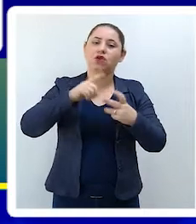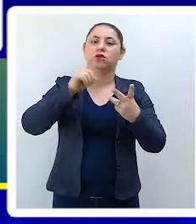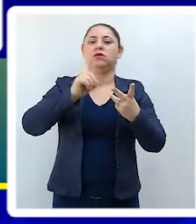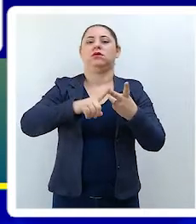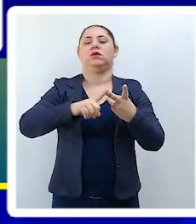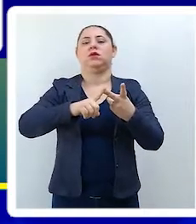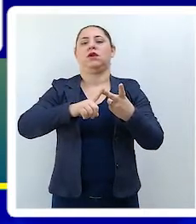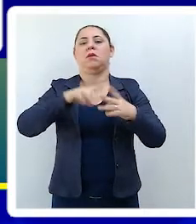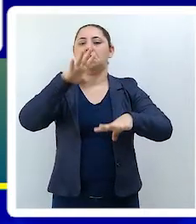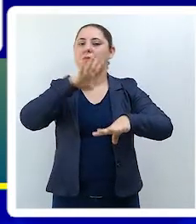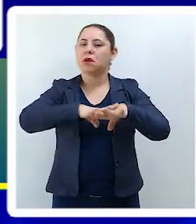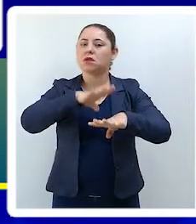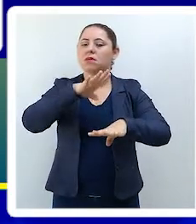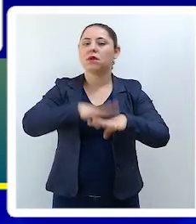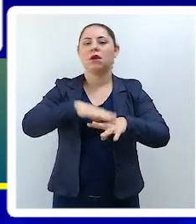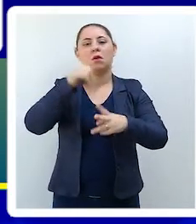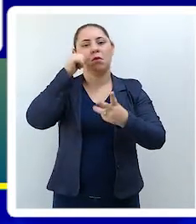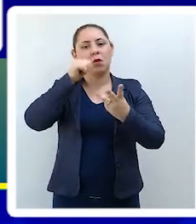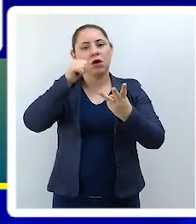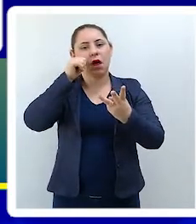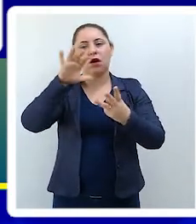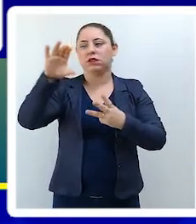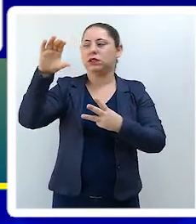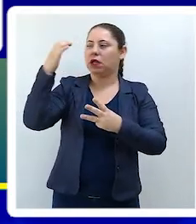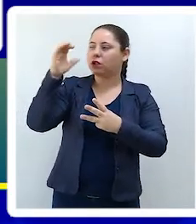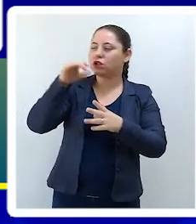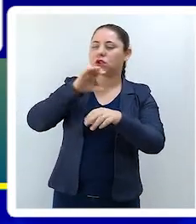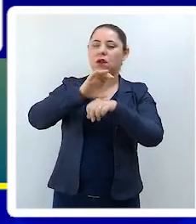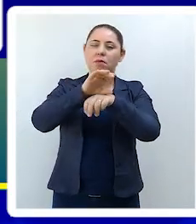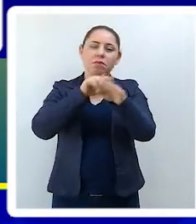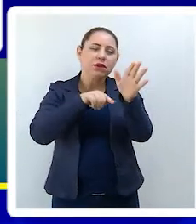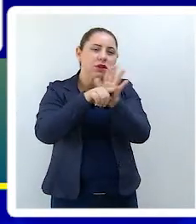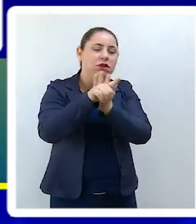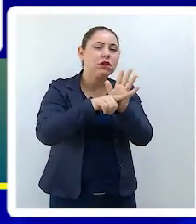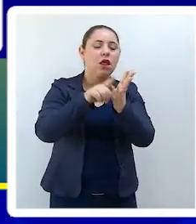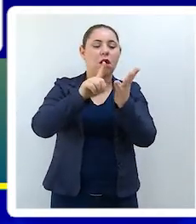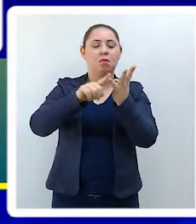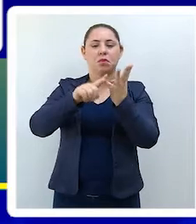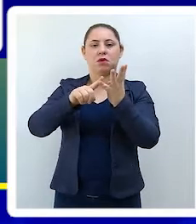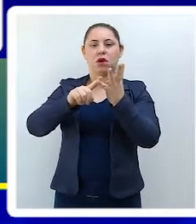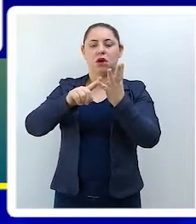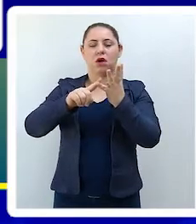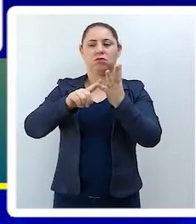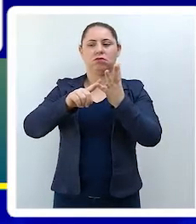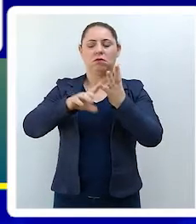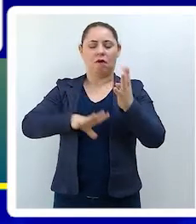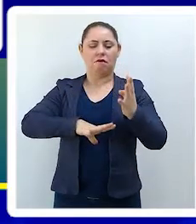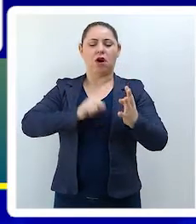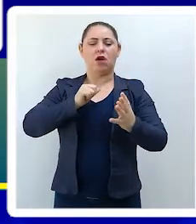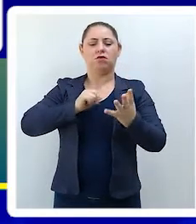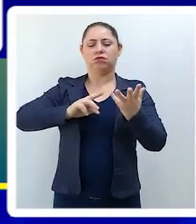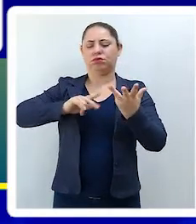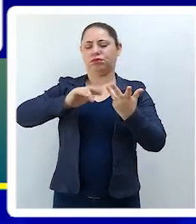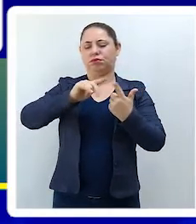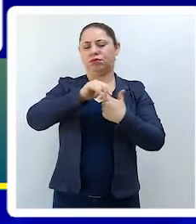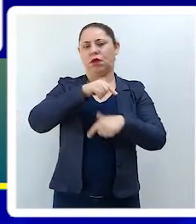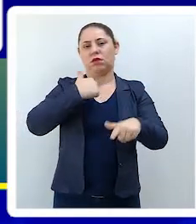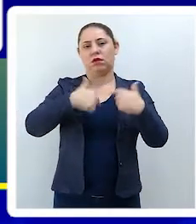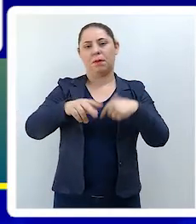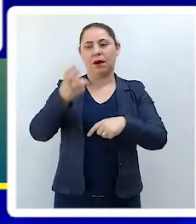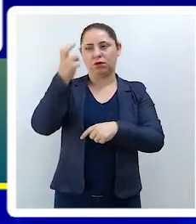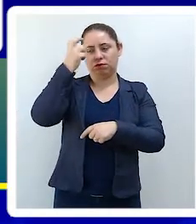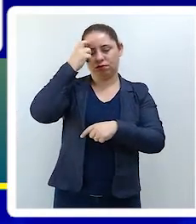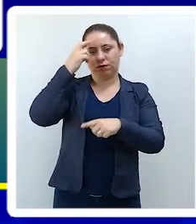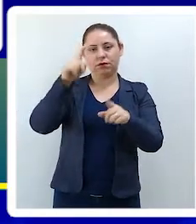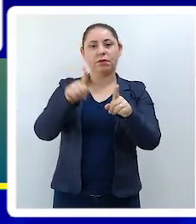médicas, nós temos mulheres matemáticas, nós temos mulheres cientistas, nós temos mulheres empoderadas em vários campos, em várias áreas